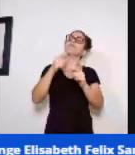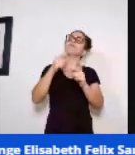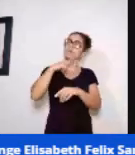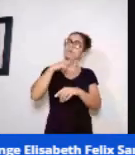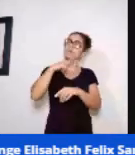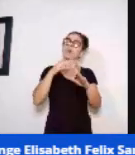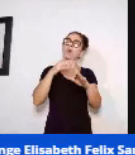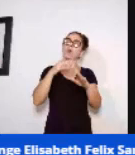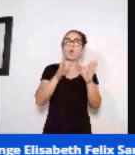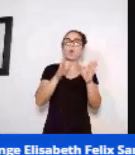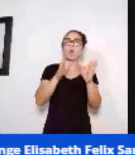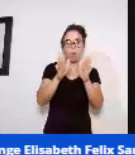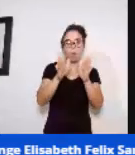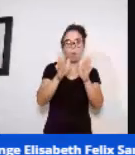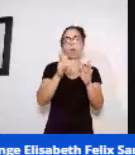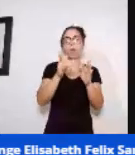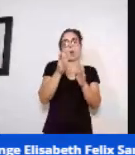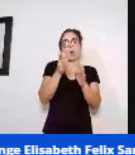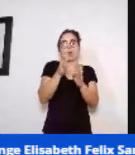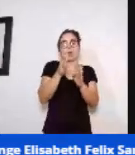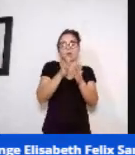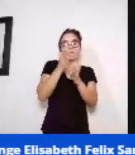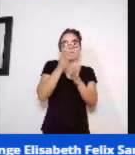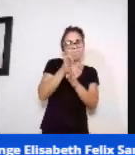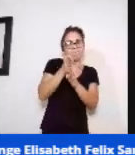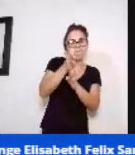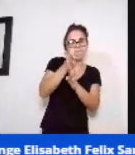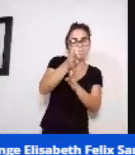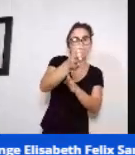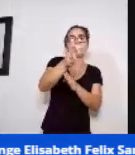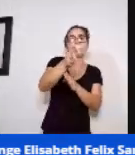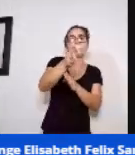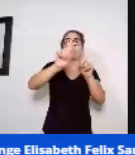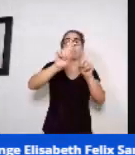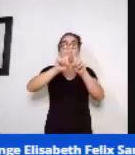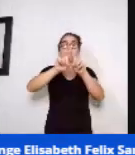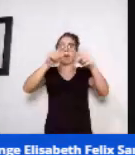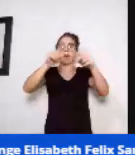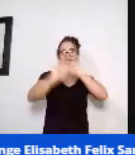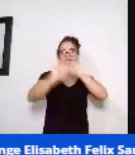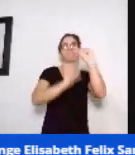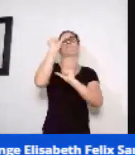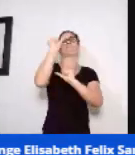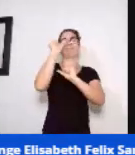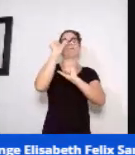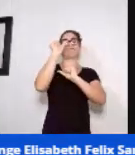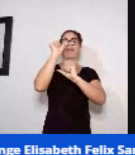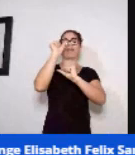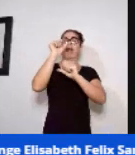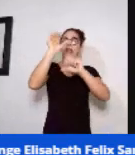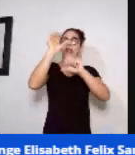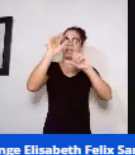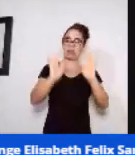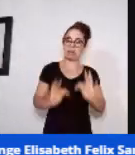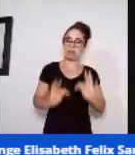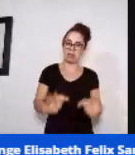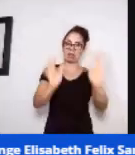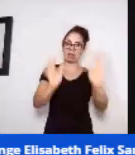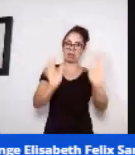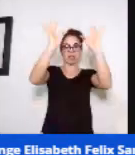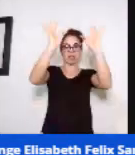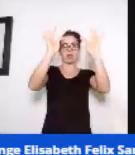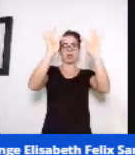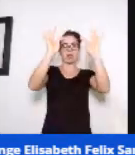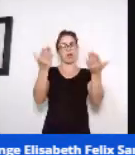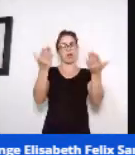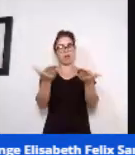Então, as tecnologias estavam muito presentes, o não acesso a essas tecnologias, a não habilidade com